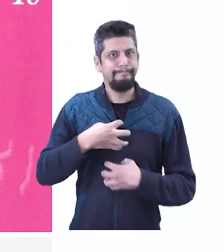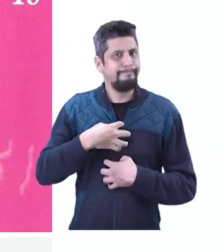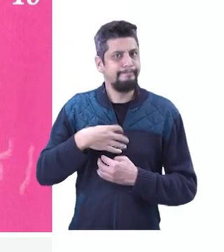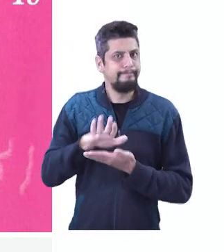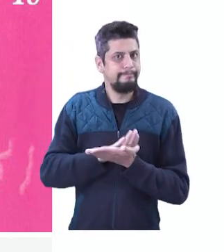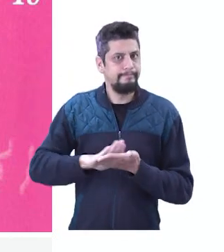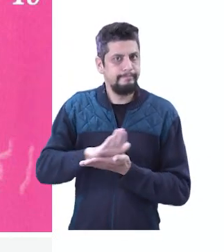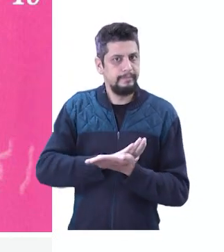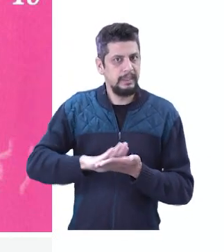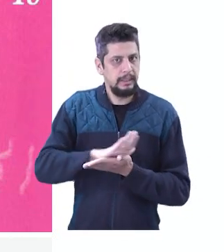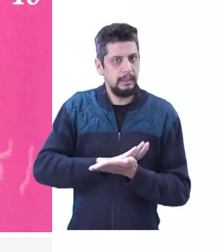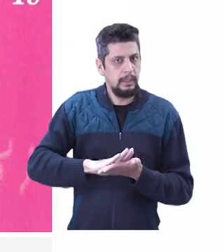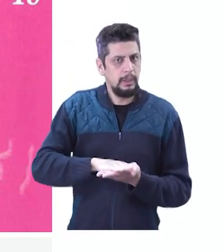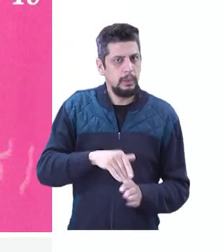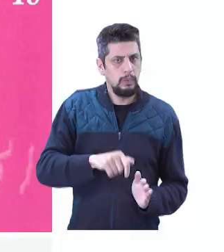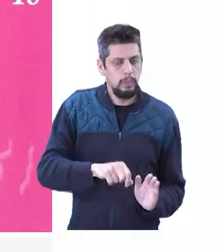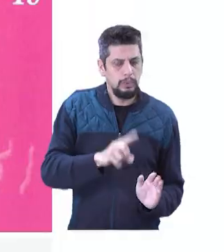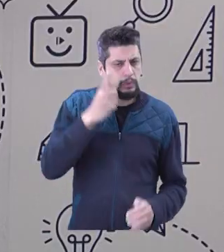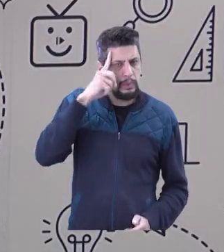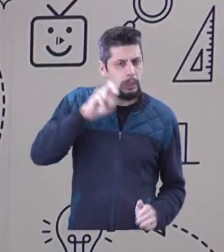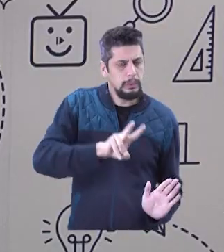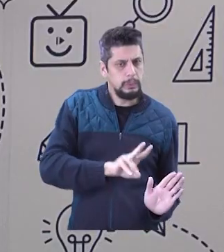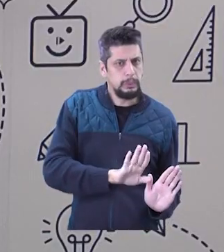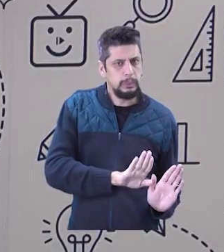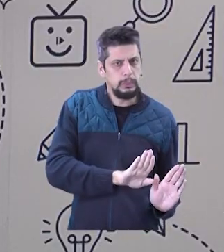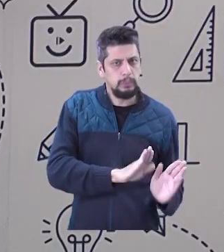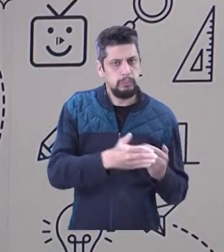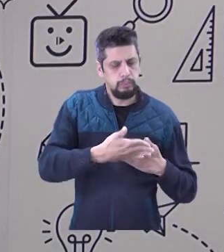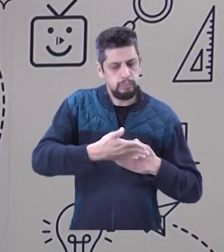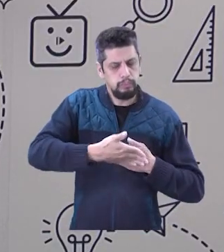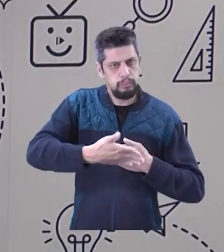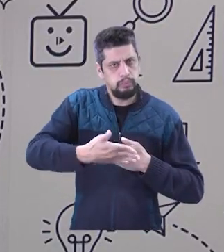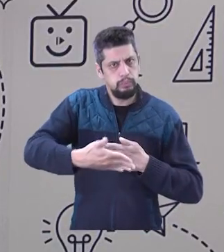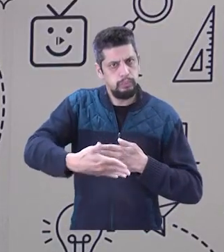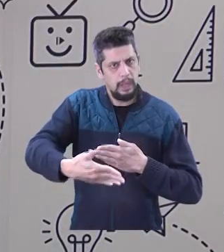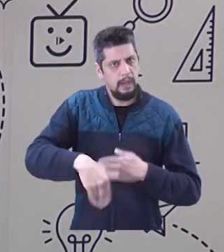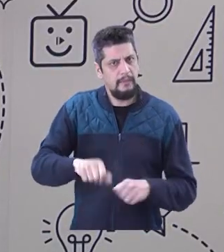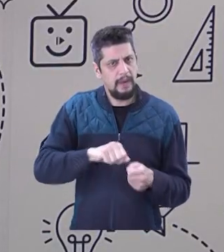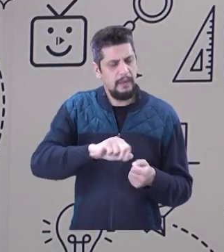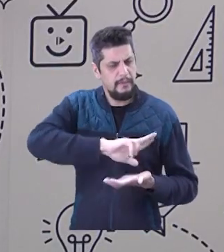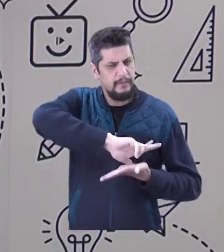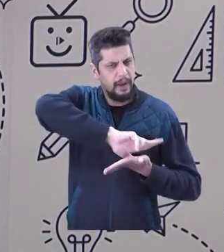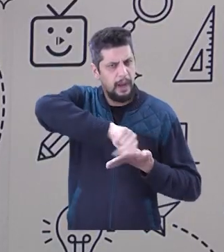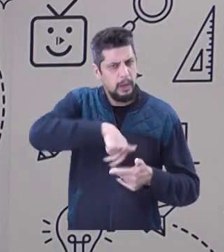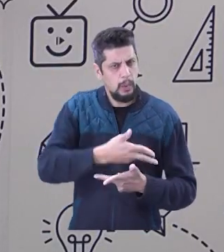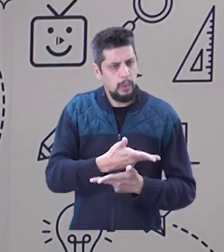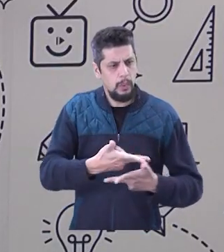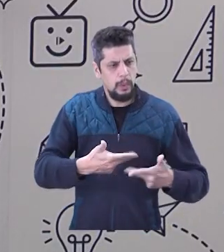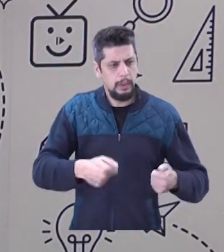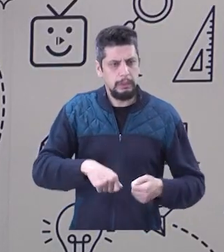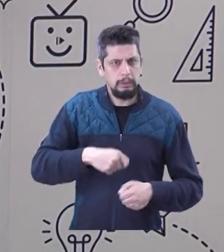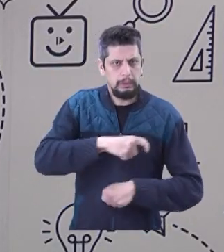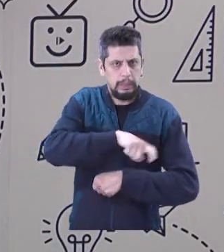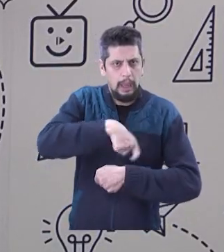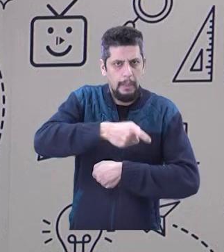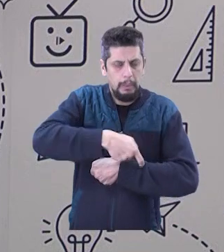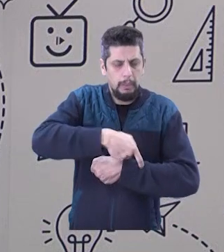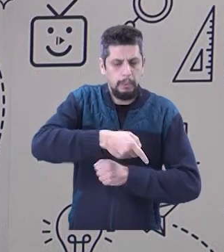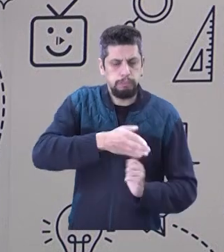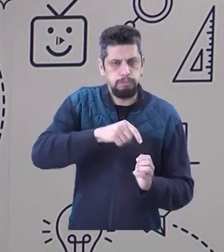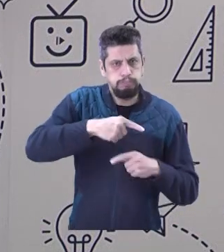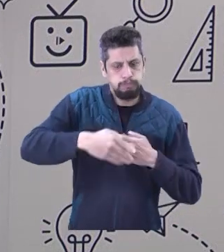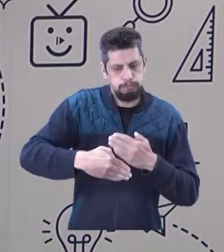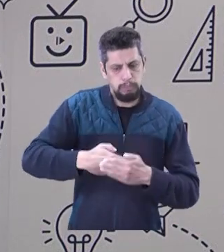nem sente. Durante o dia, professora Mirta, a gente faz várias coisas também, né? Que passam